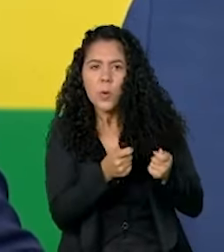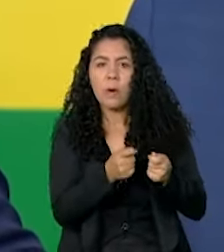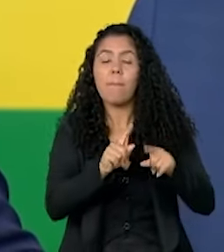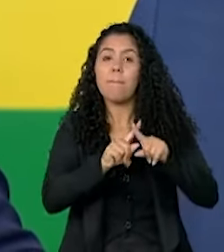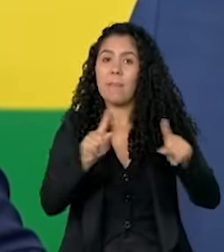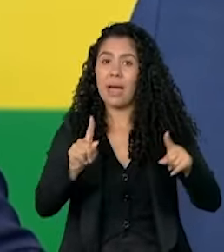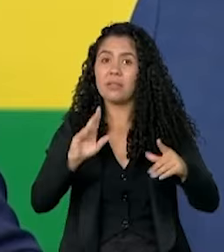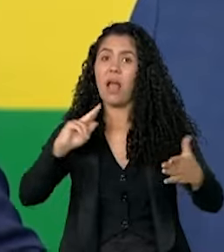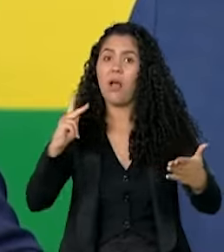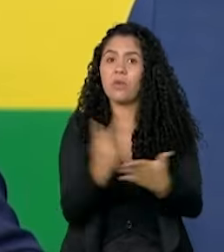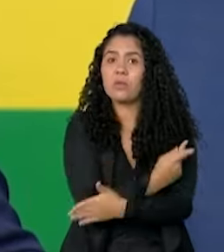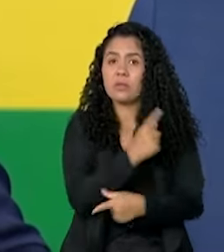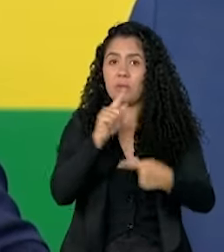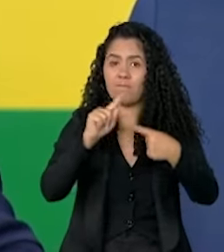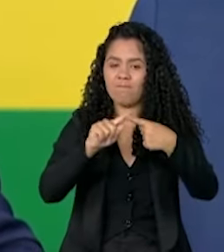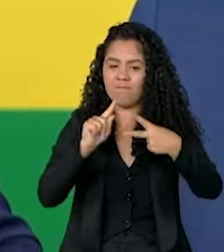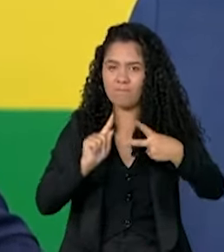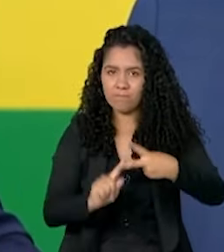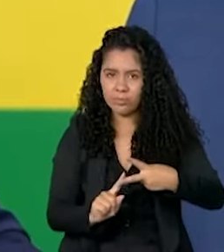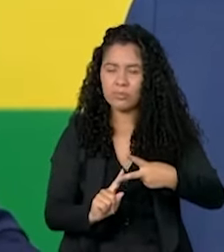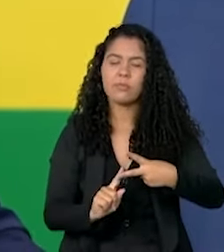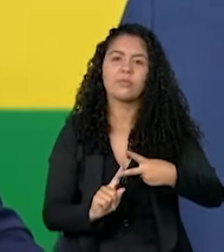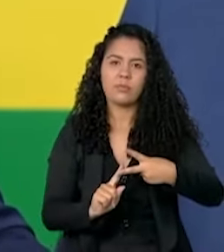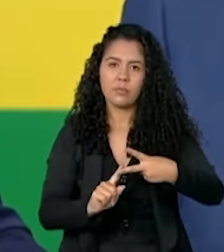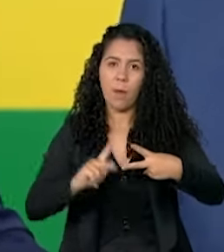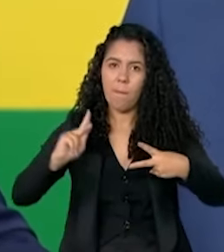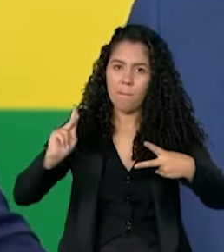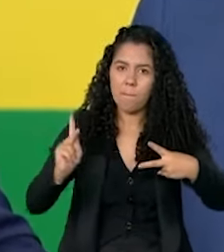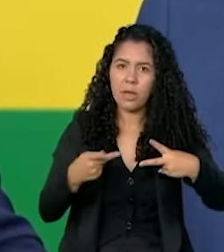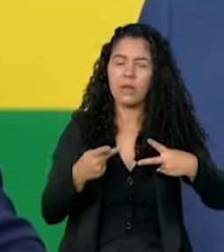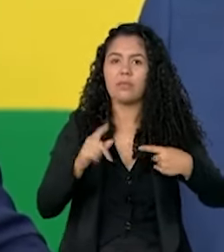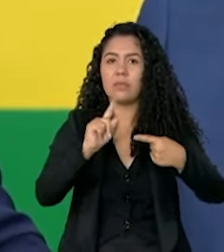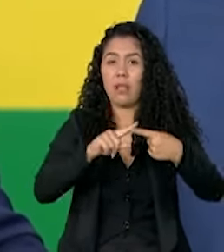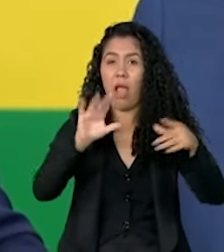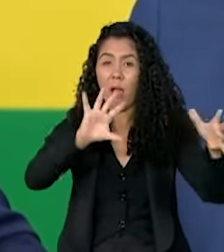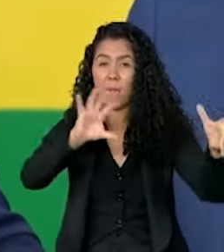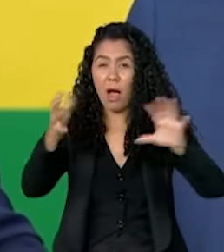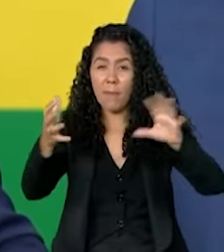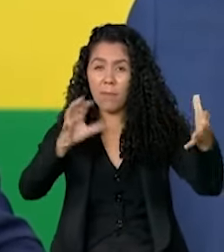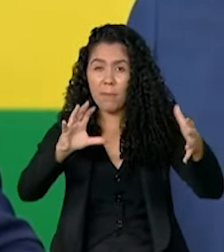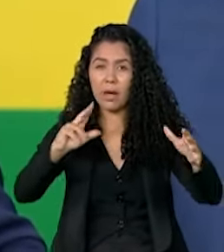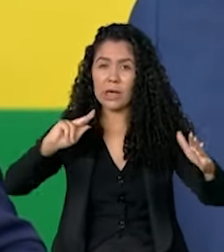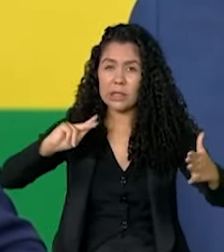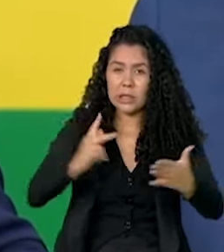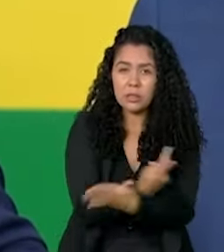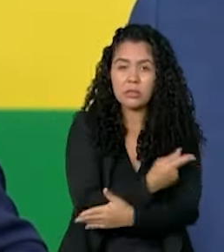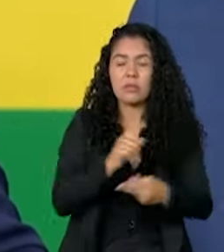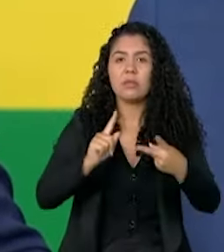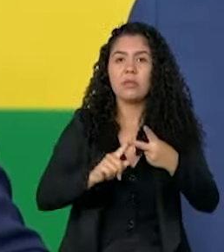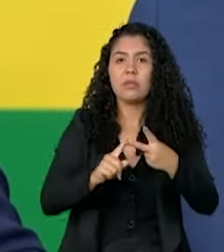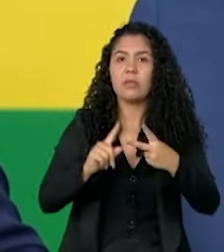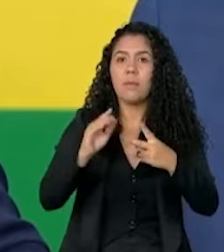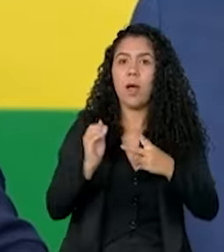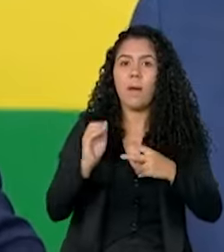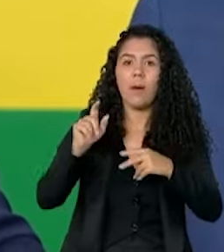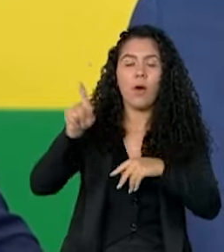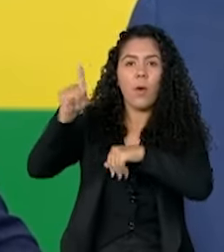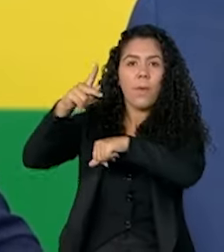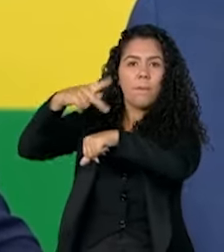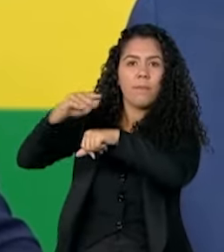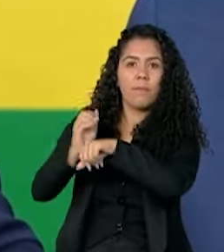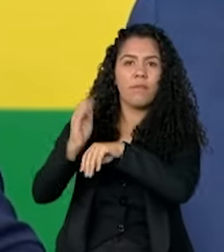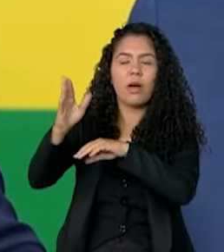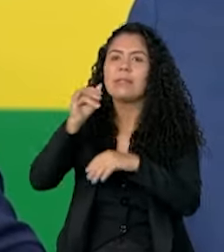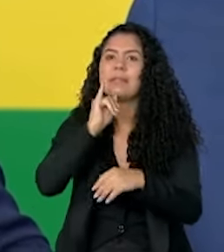choques importantes esse ano, ou três, né? Tanto climáticos quanto externos. O dólar está se apreciando no